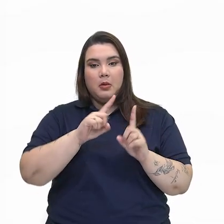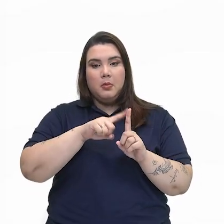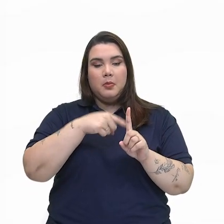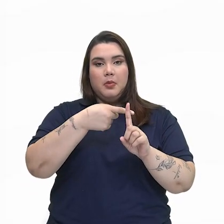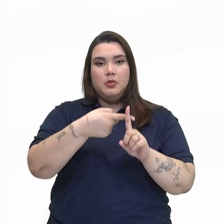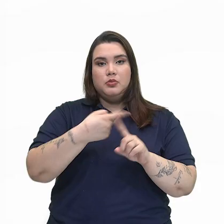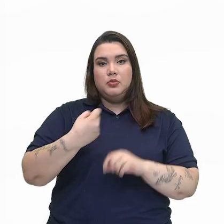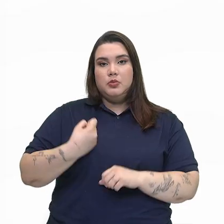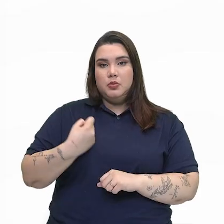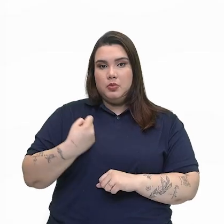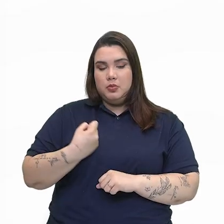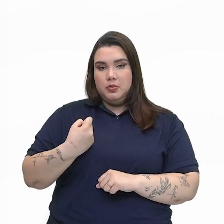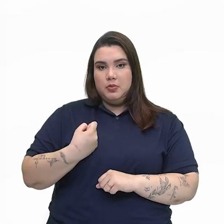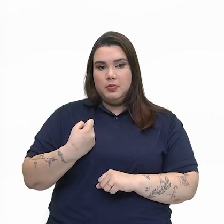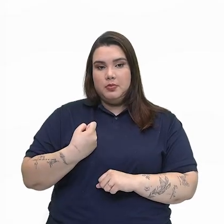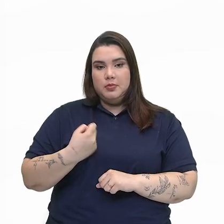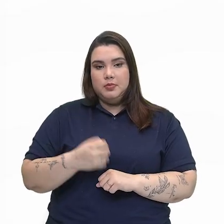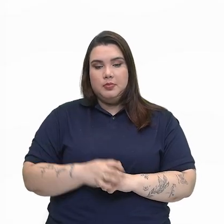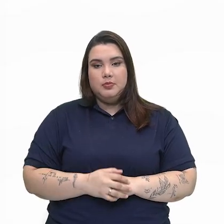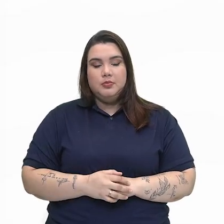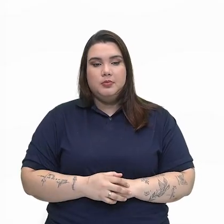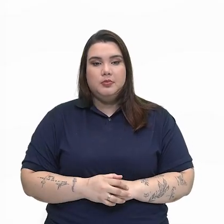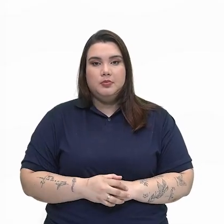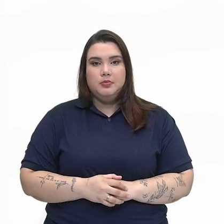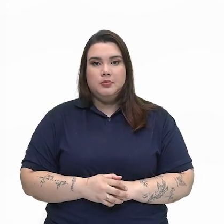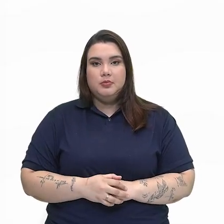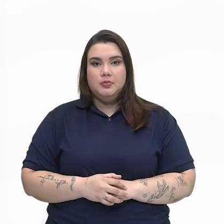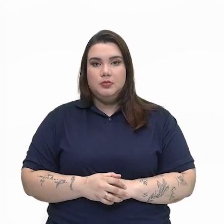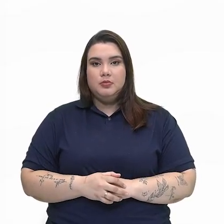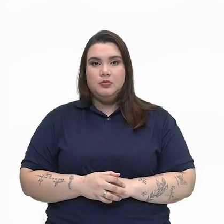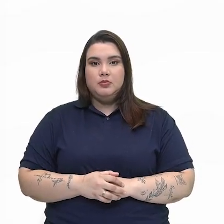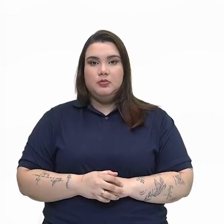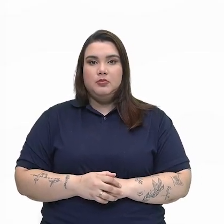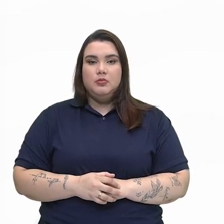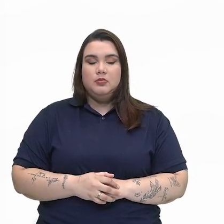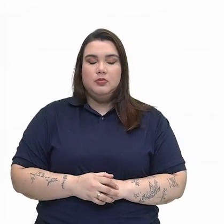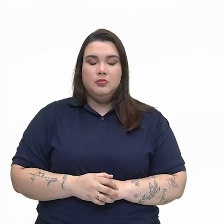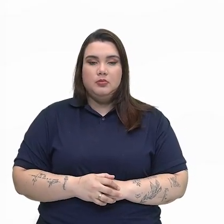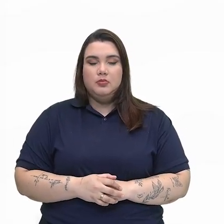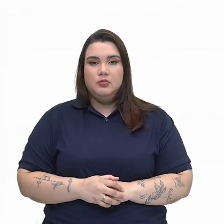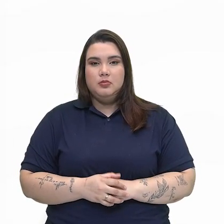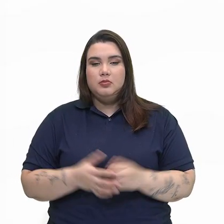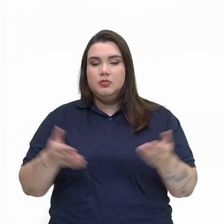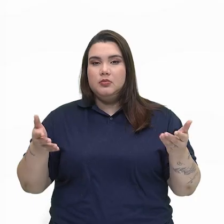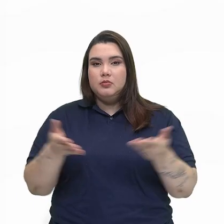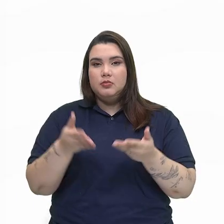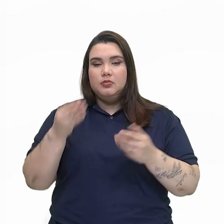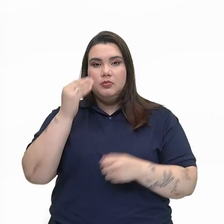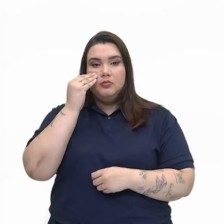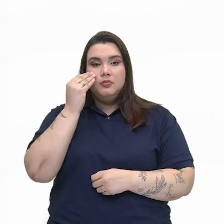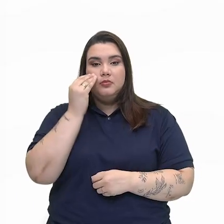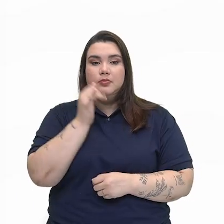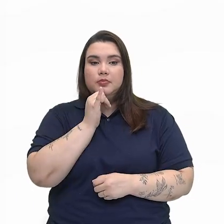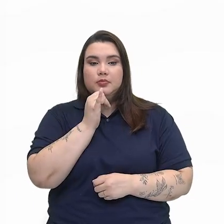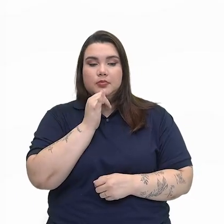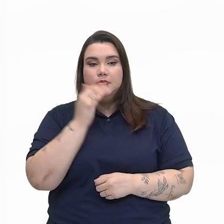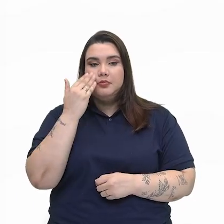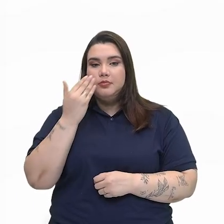unidade ao último algarismo de interesse. Aí vamos verificar aqui o